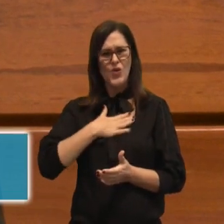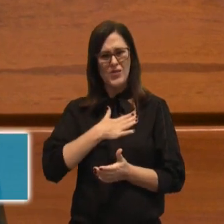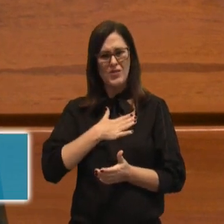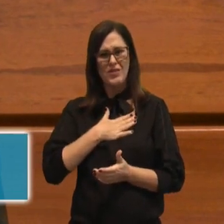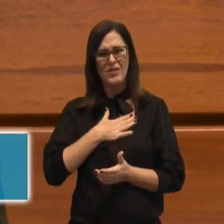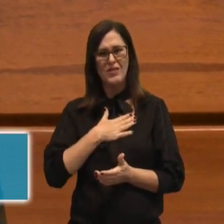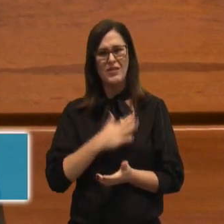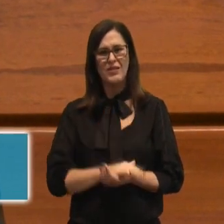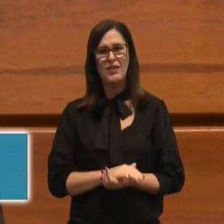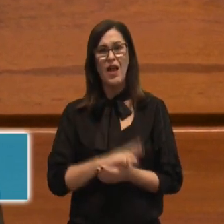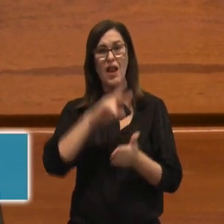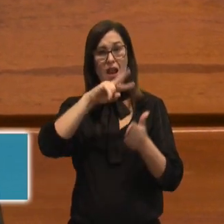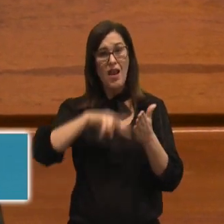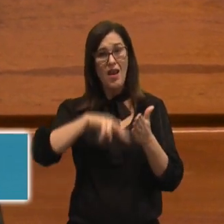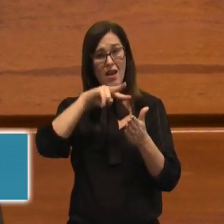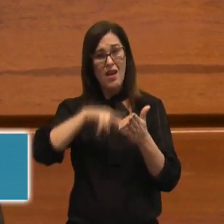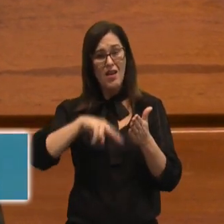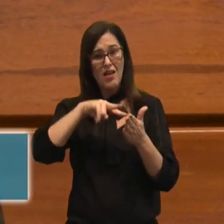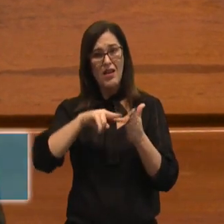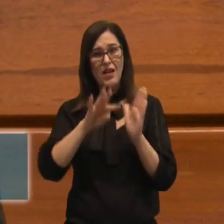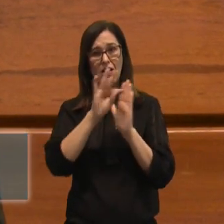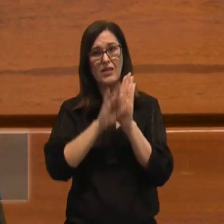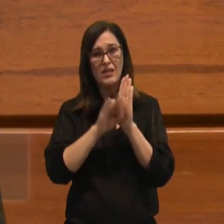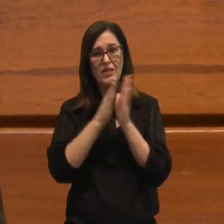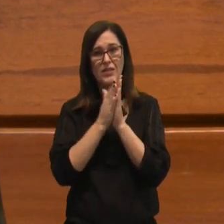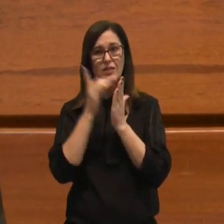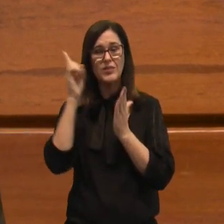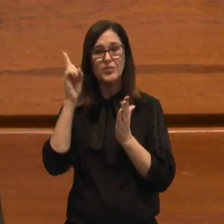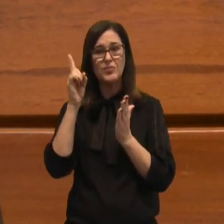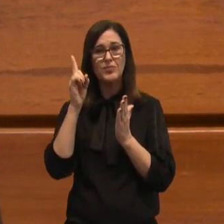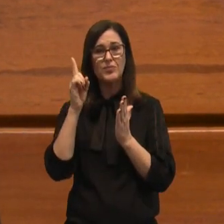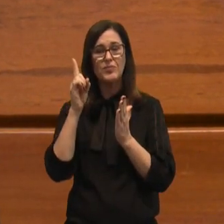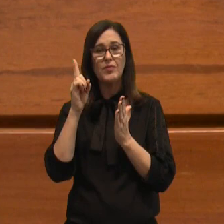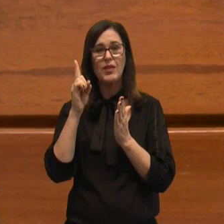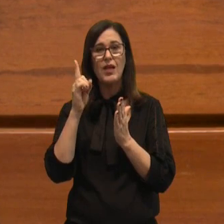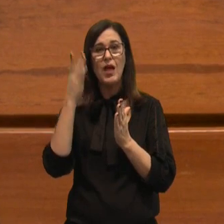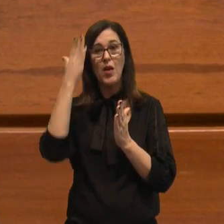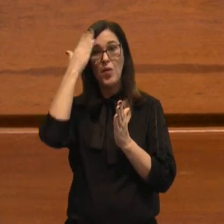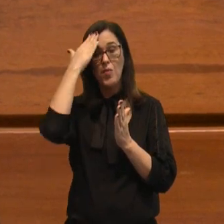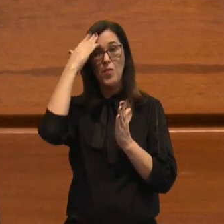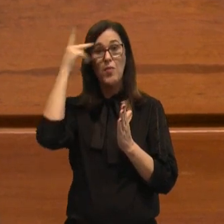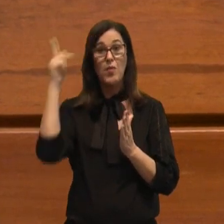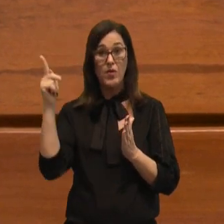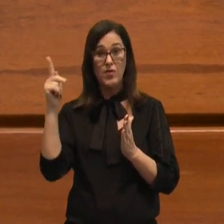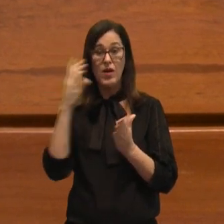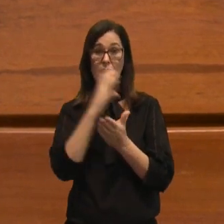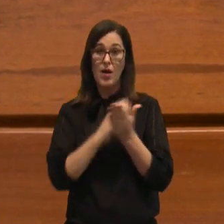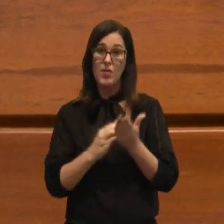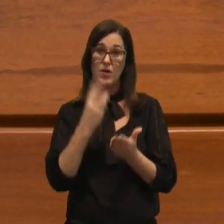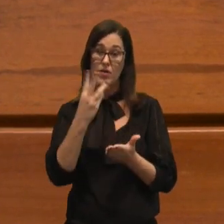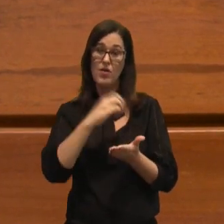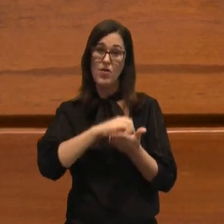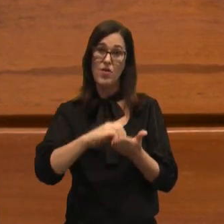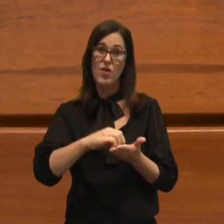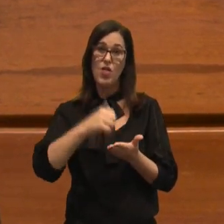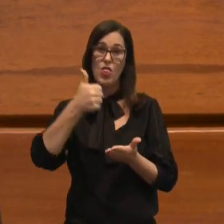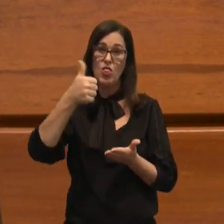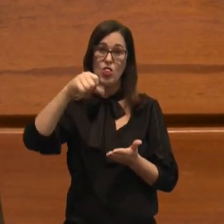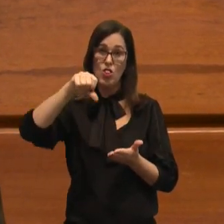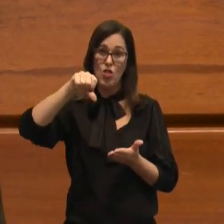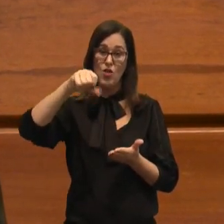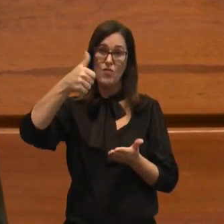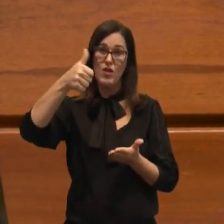de ler um trecho da Palavra de Deus que está lá em Provérbios, capítulo 3, versículos 9 e